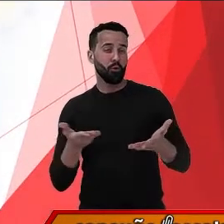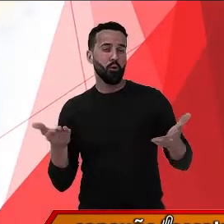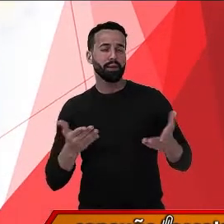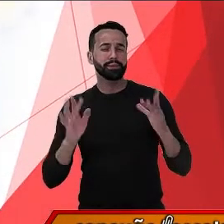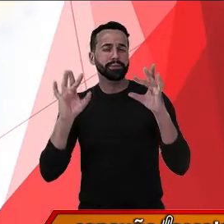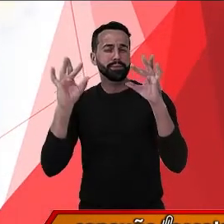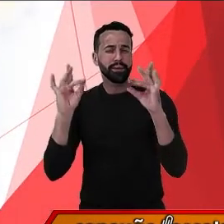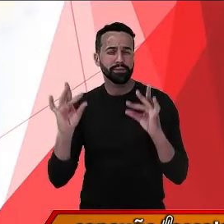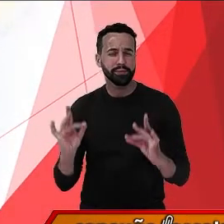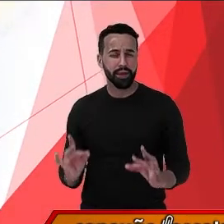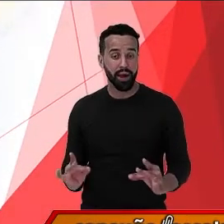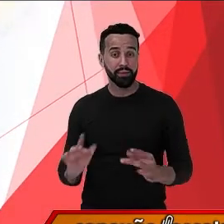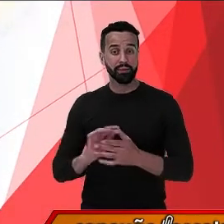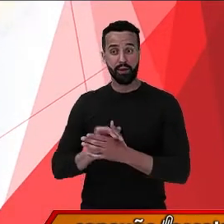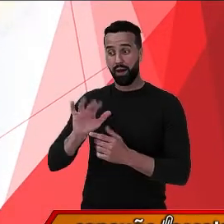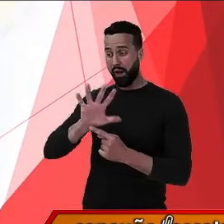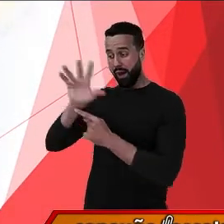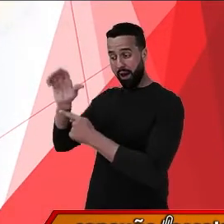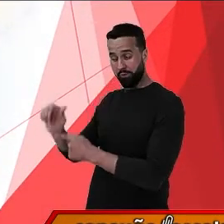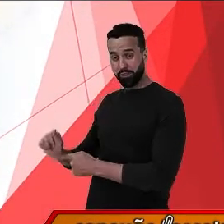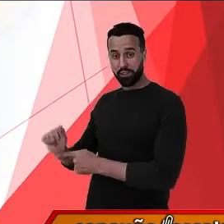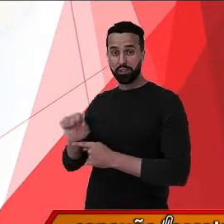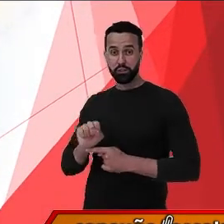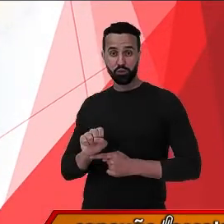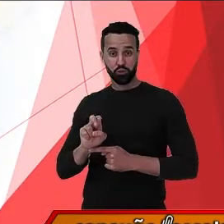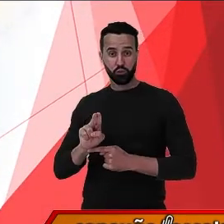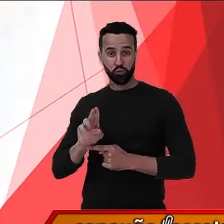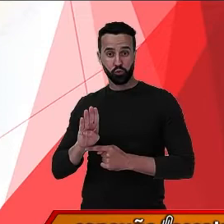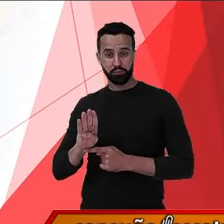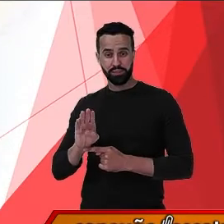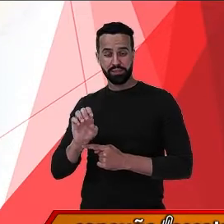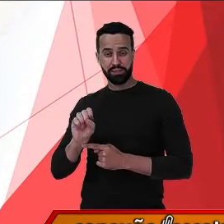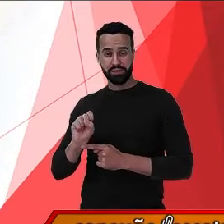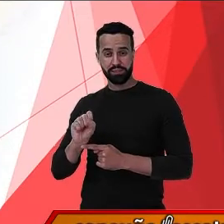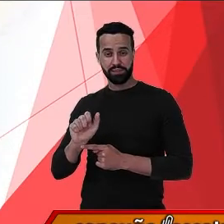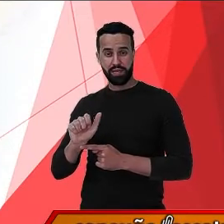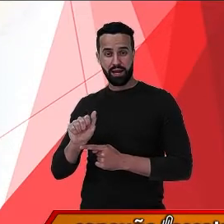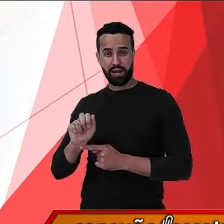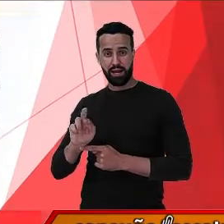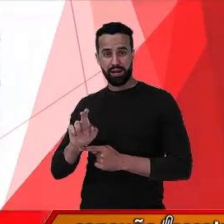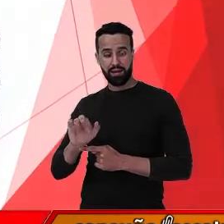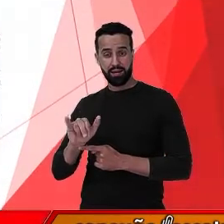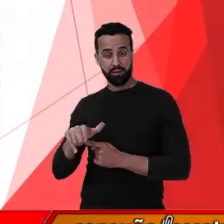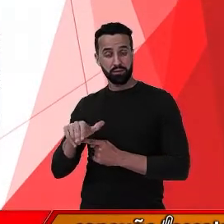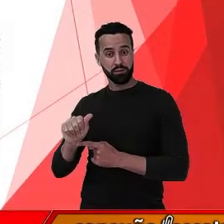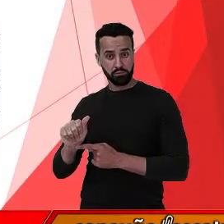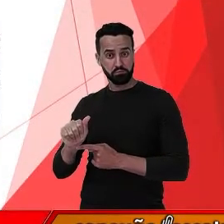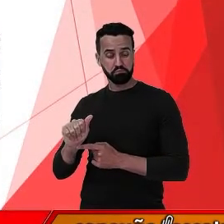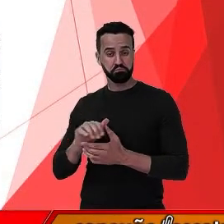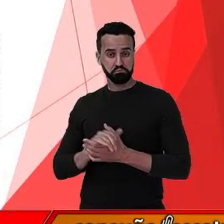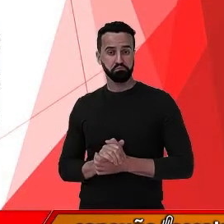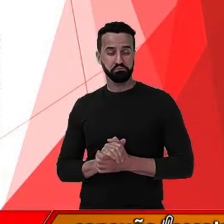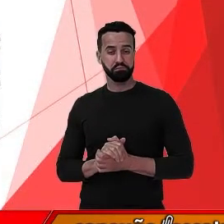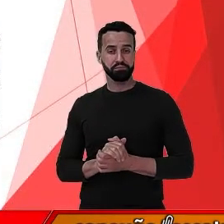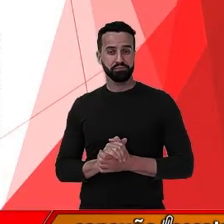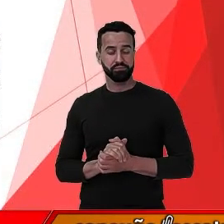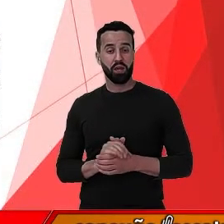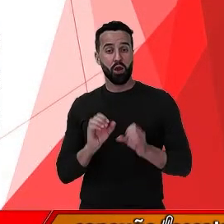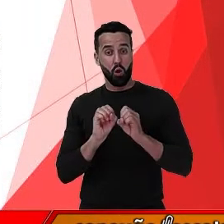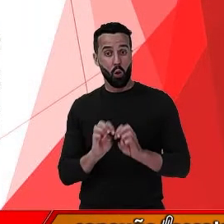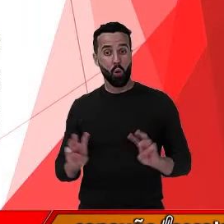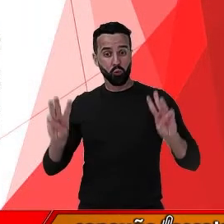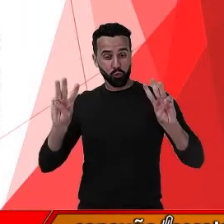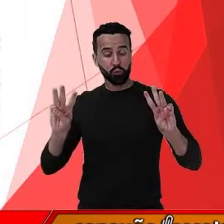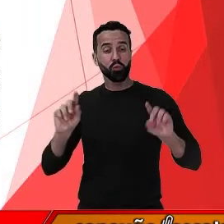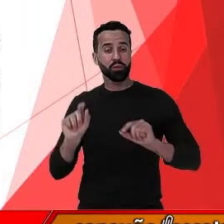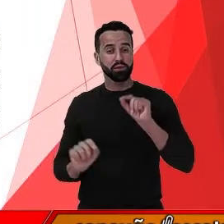detalhes a África subsaariana. Bom, de acordo com a Organização das Nações Unidas para a